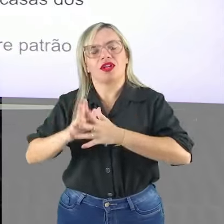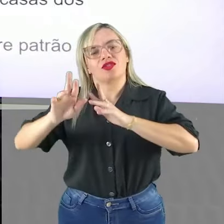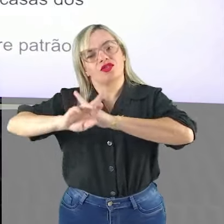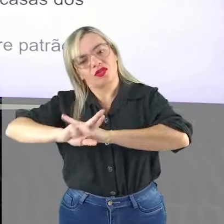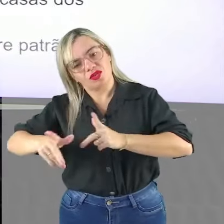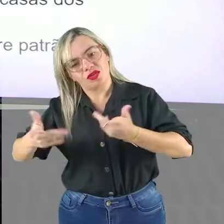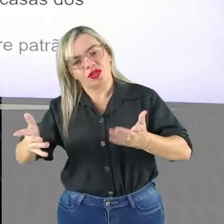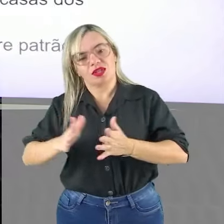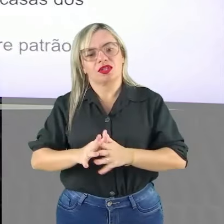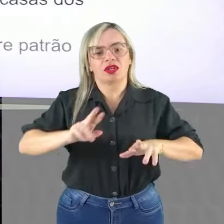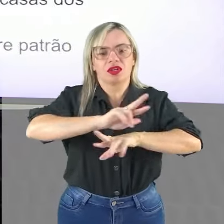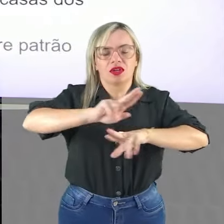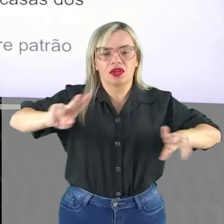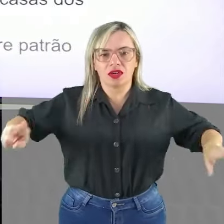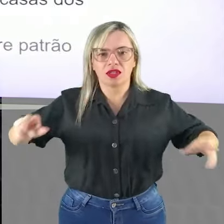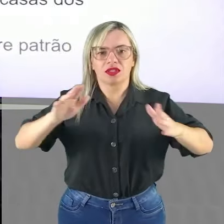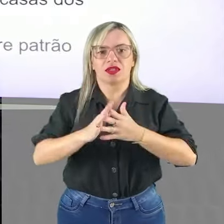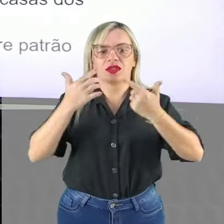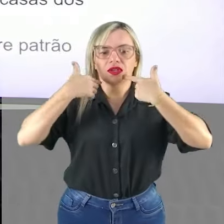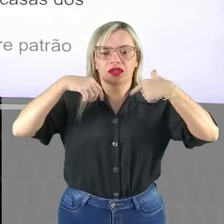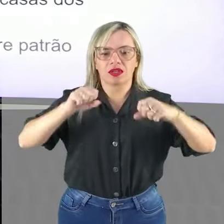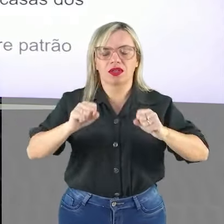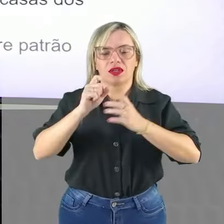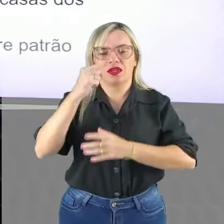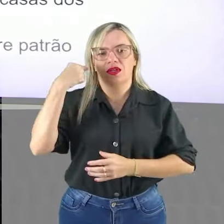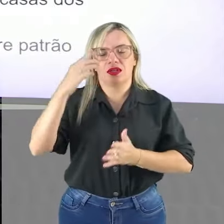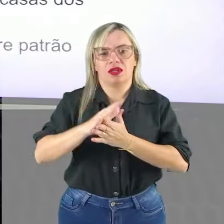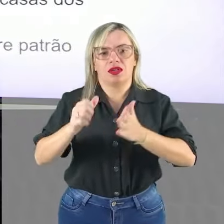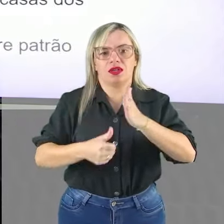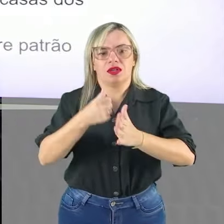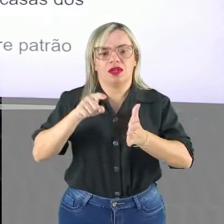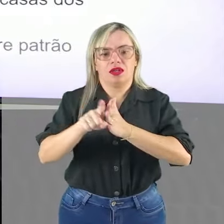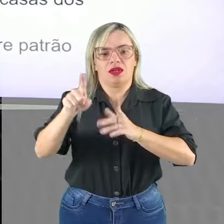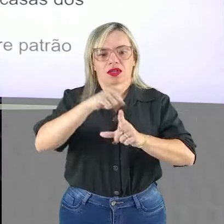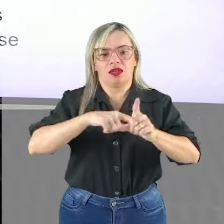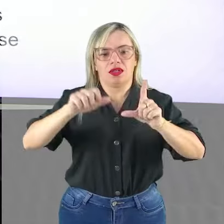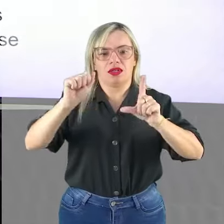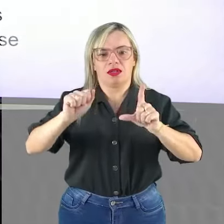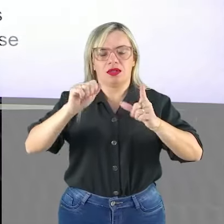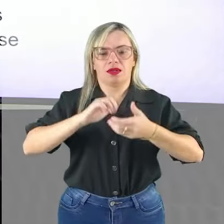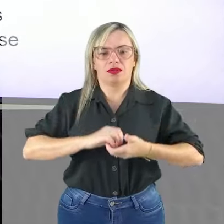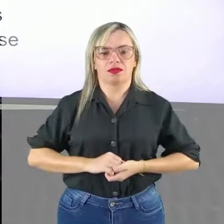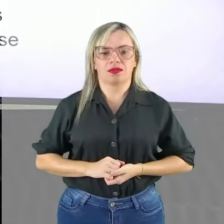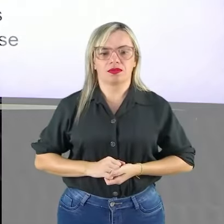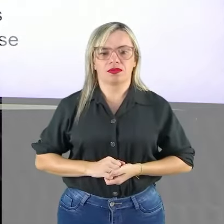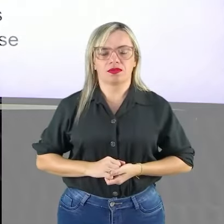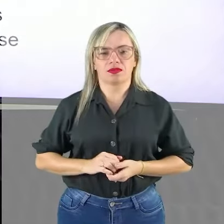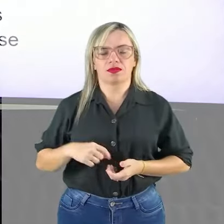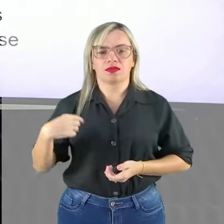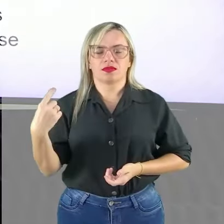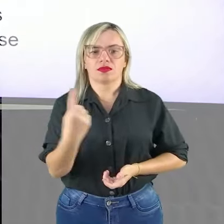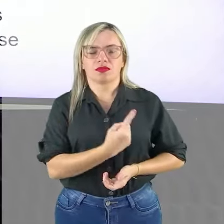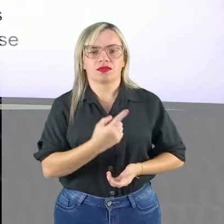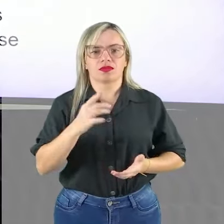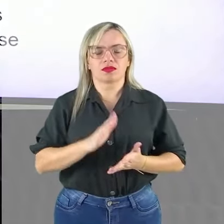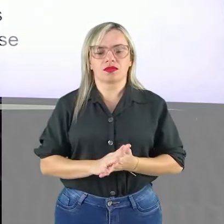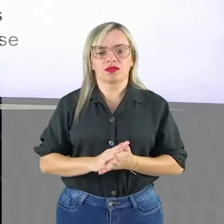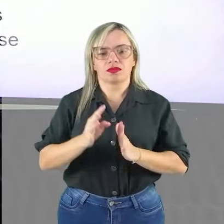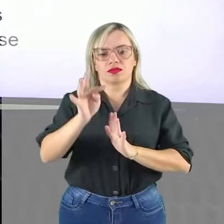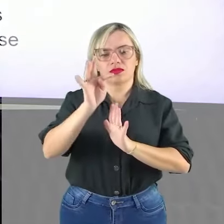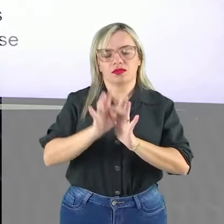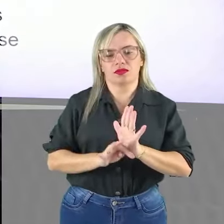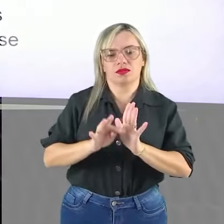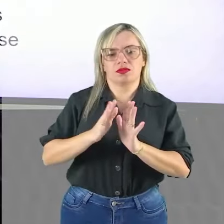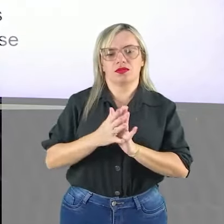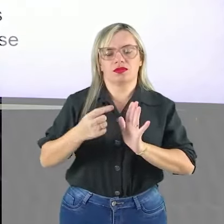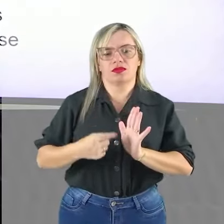há pouco beleza galera Então a gente tem aqui a nossa primeira questão letra A tá bom nosso próximo texto aí